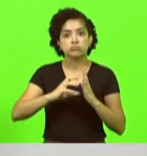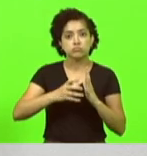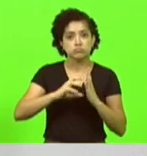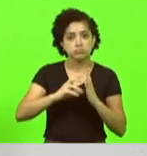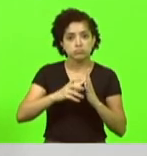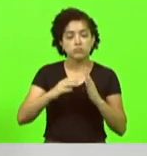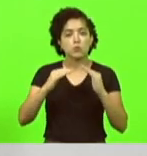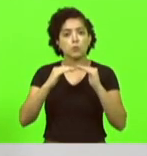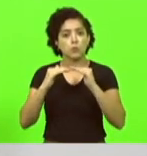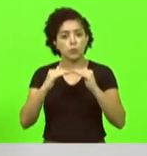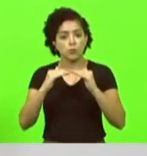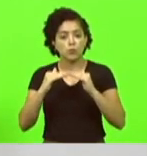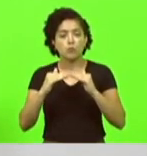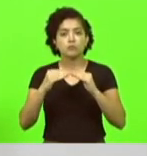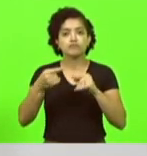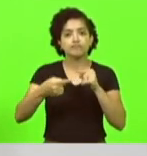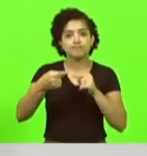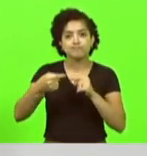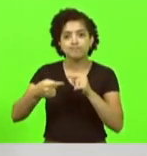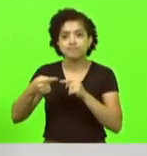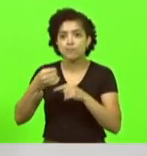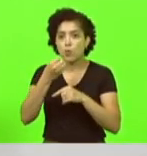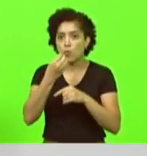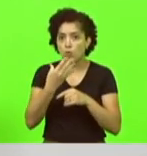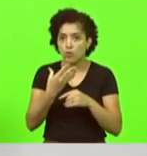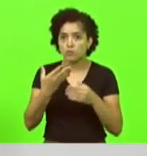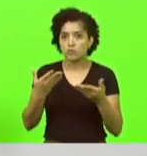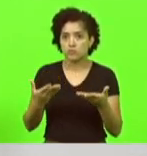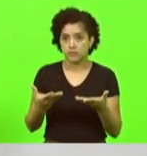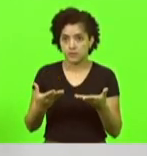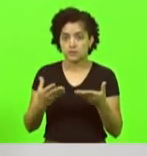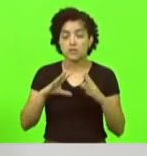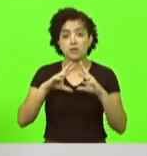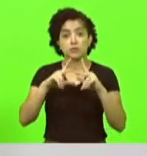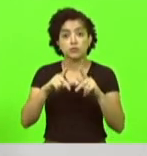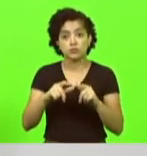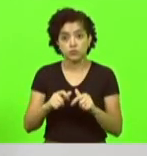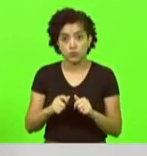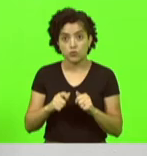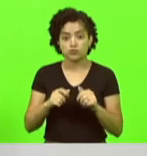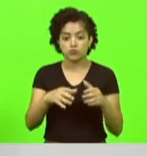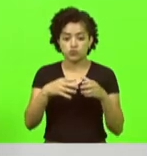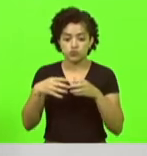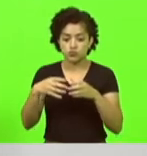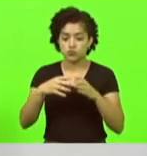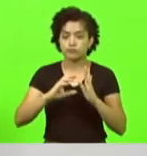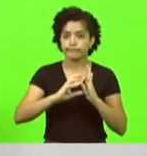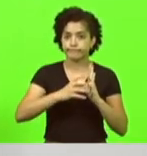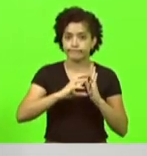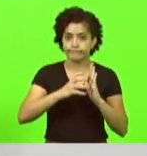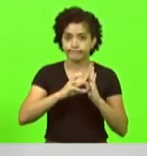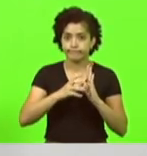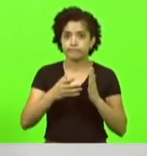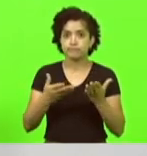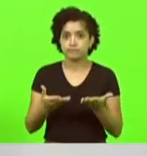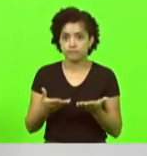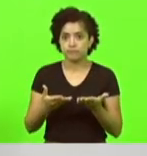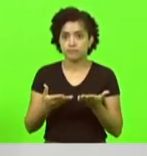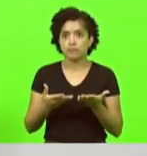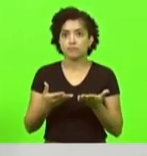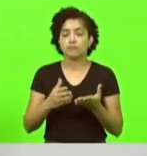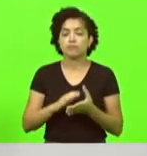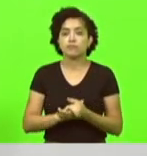entendimentos Boas conversas aqui nesta casa formada por todos os partidos a fazer um bom